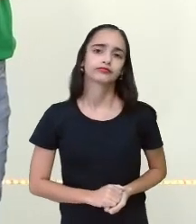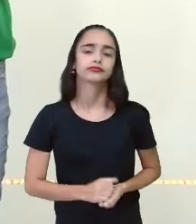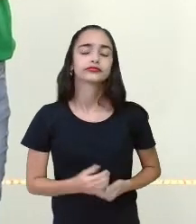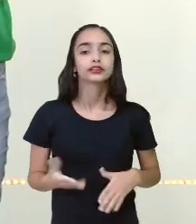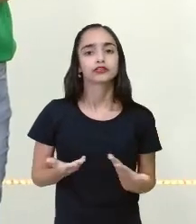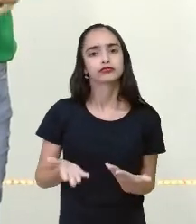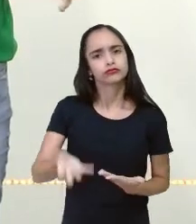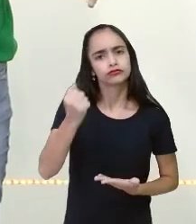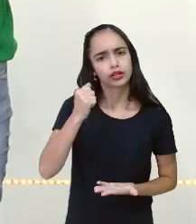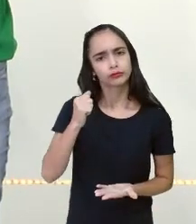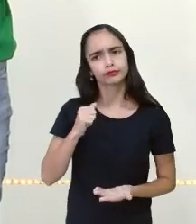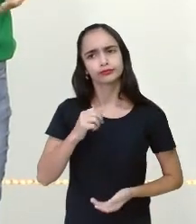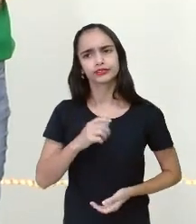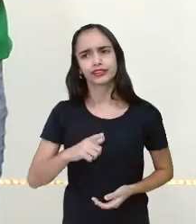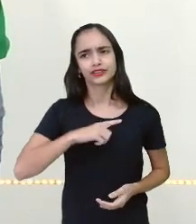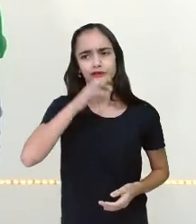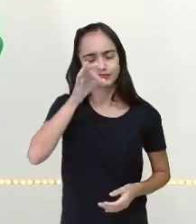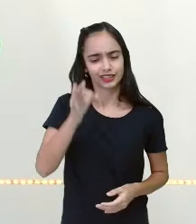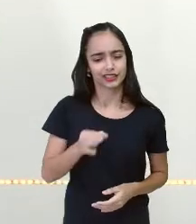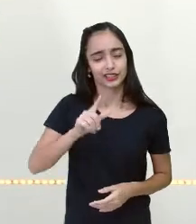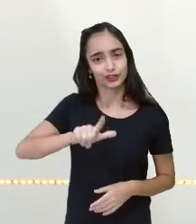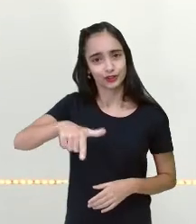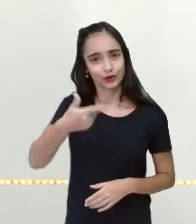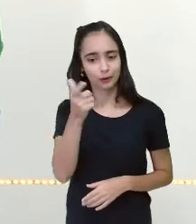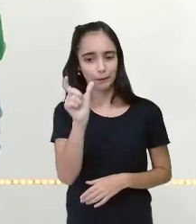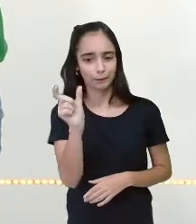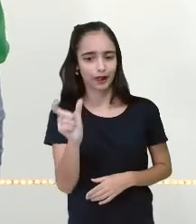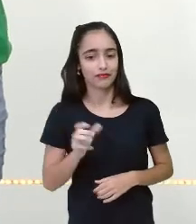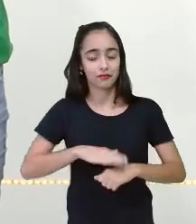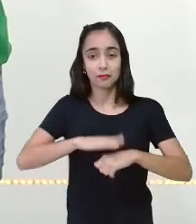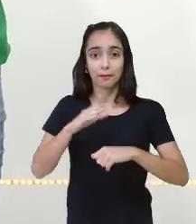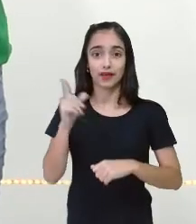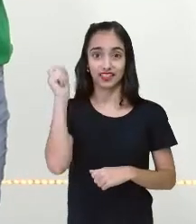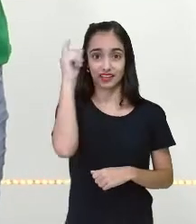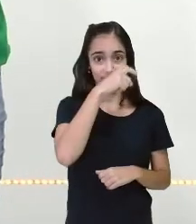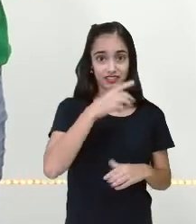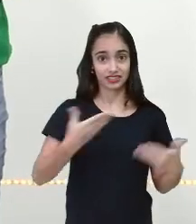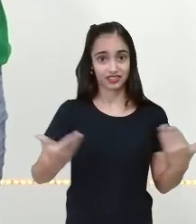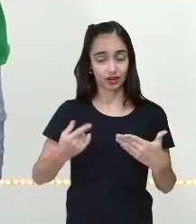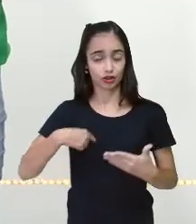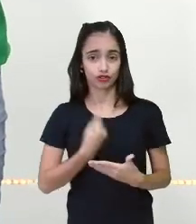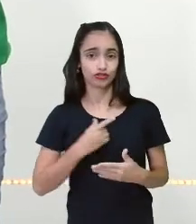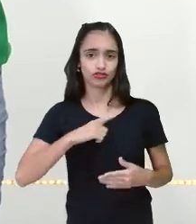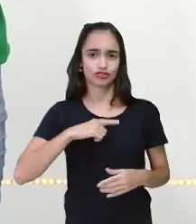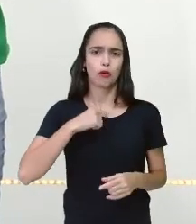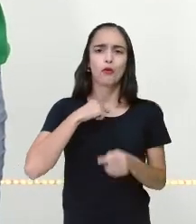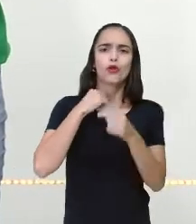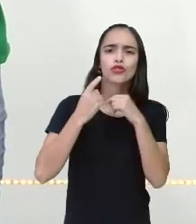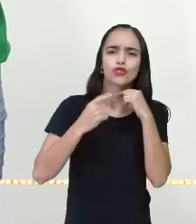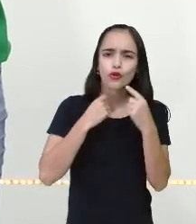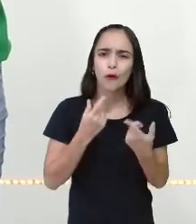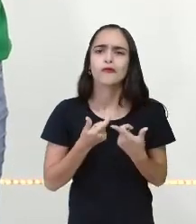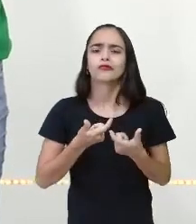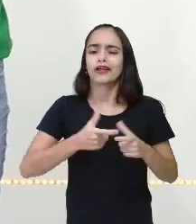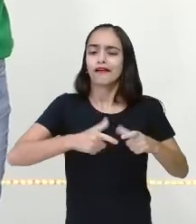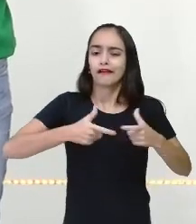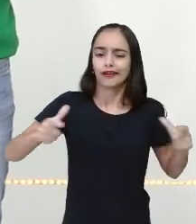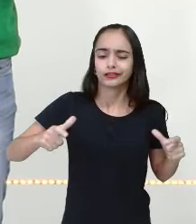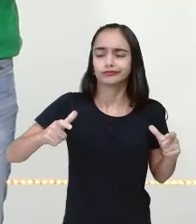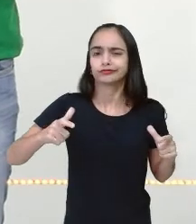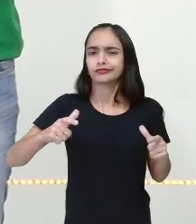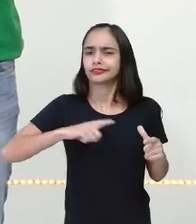com certeza, em outras palavras, seria muito mais difícil. E aí a gente tem uma dúvida aqui, ó, muito grande também, as pessoas fazem